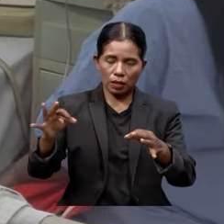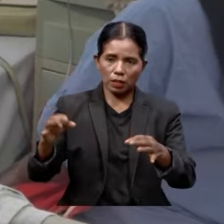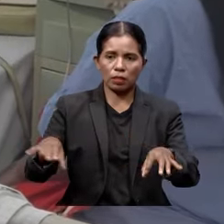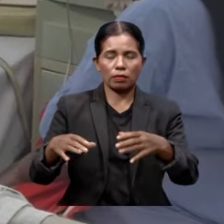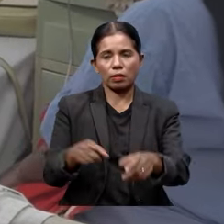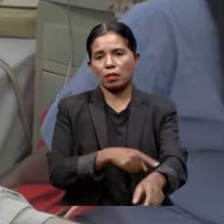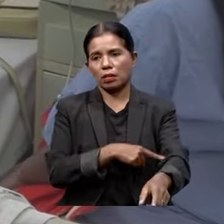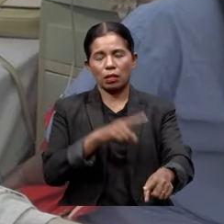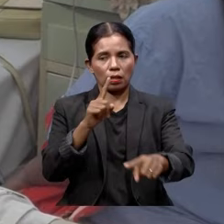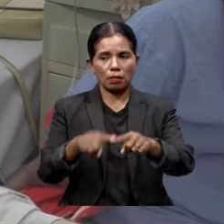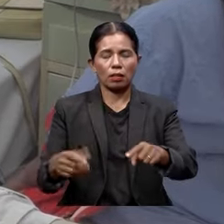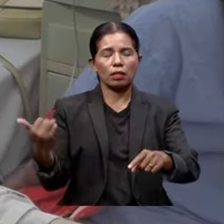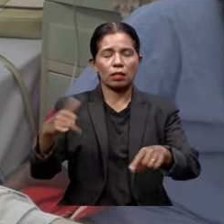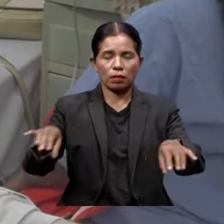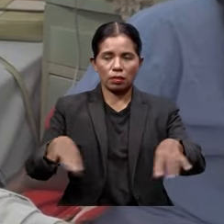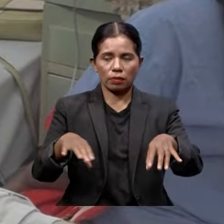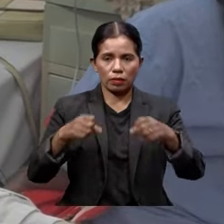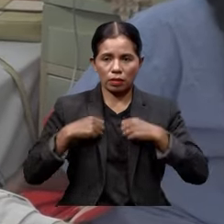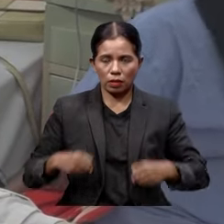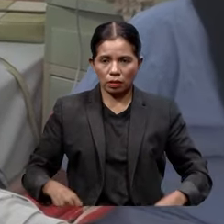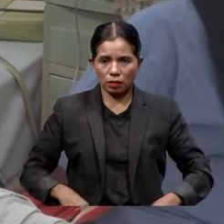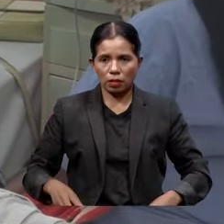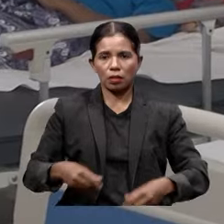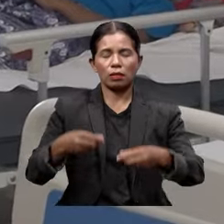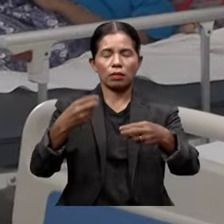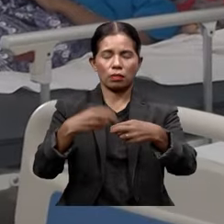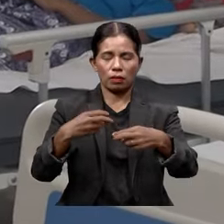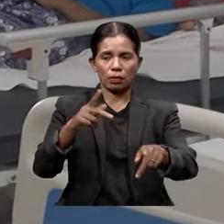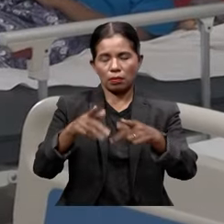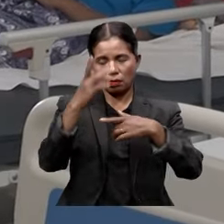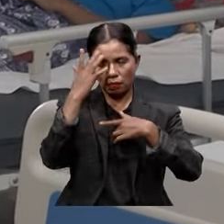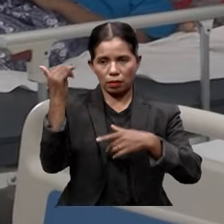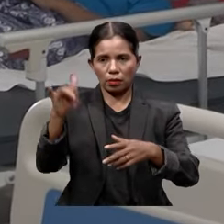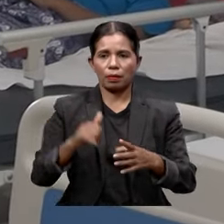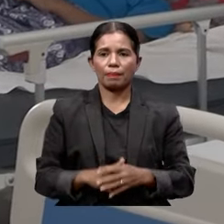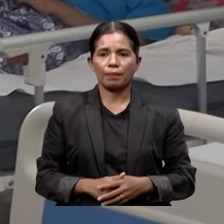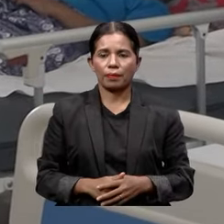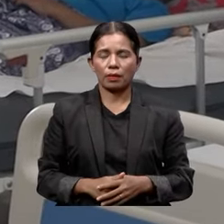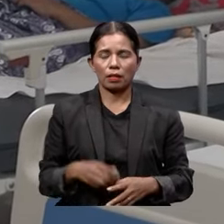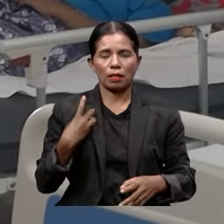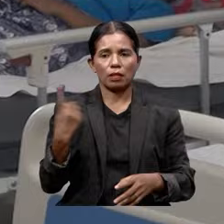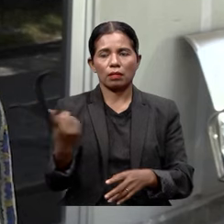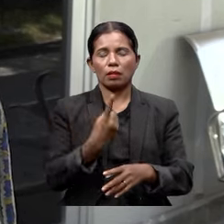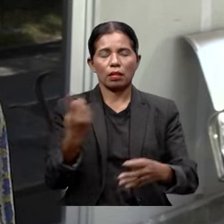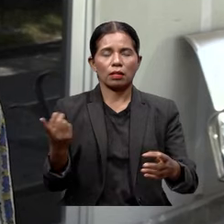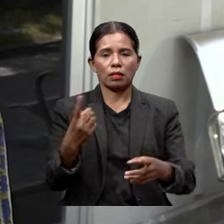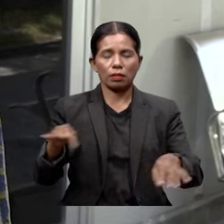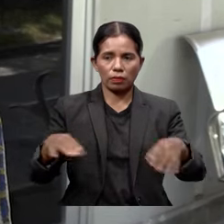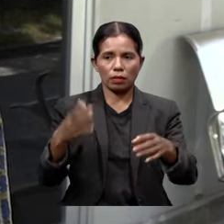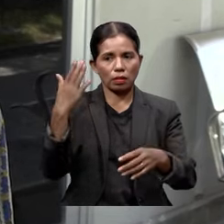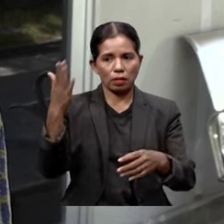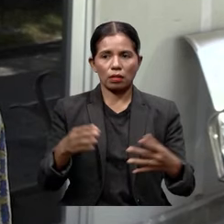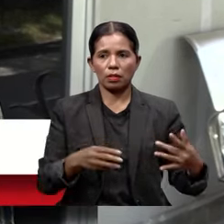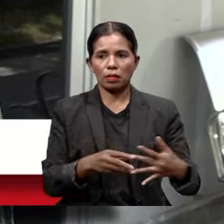no label sob o sistema saúde, onde implica para paciente sira. Maximiza na fati serviço eleva,